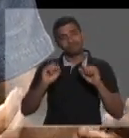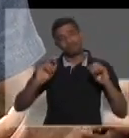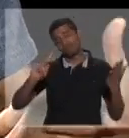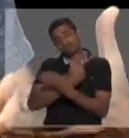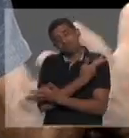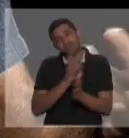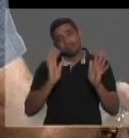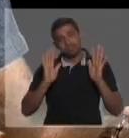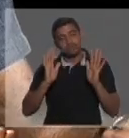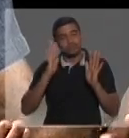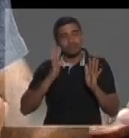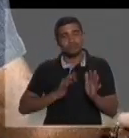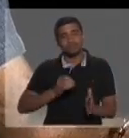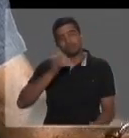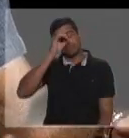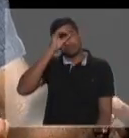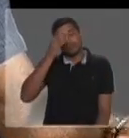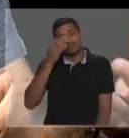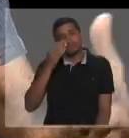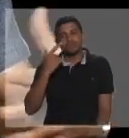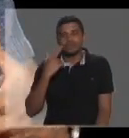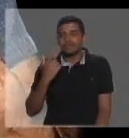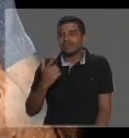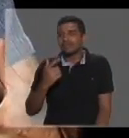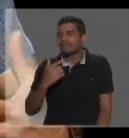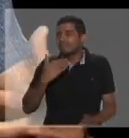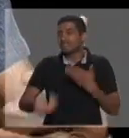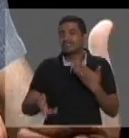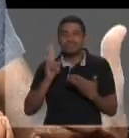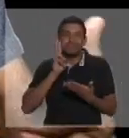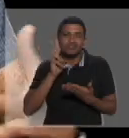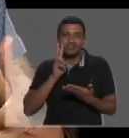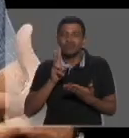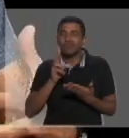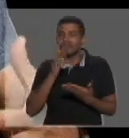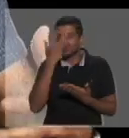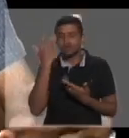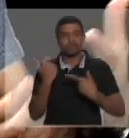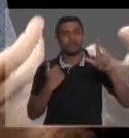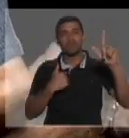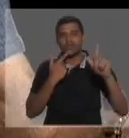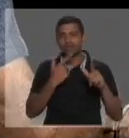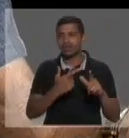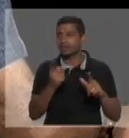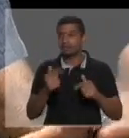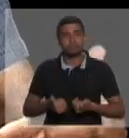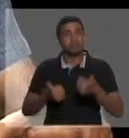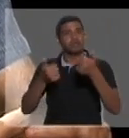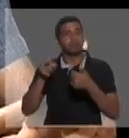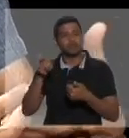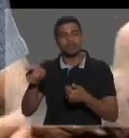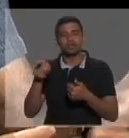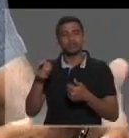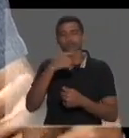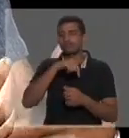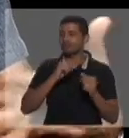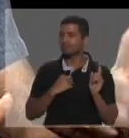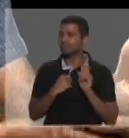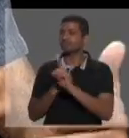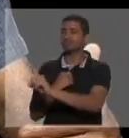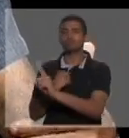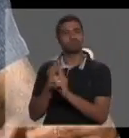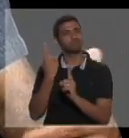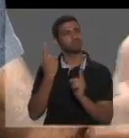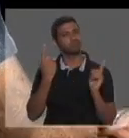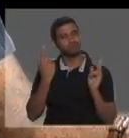outro e a gente queria, enfim, ter a oportunidade de não contar a história por terceiros, mas sim pelo próprio. E fomos